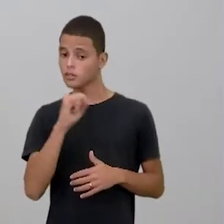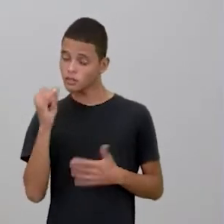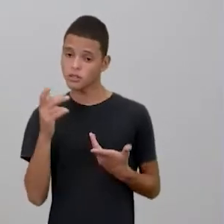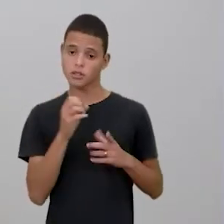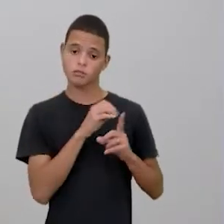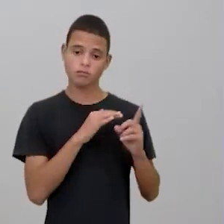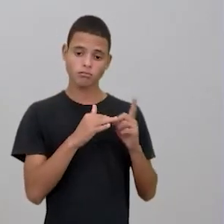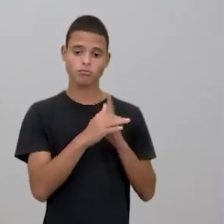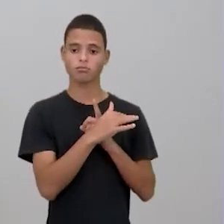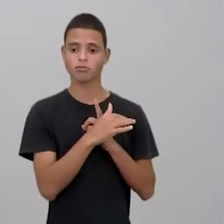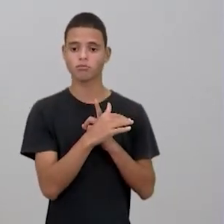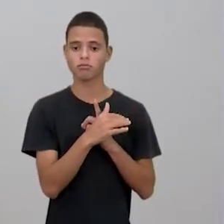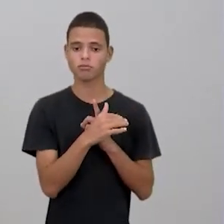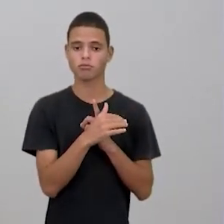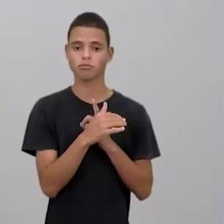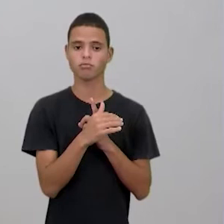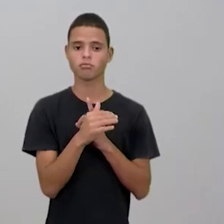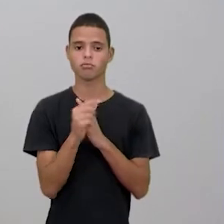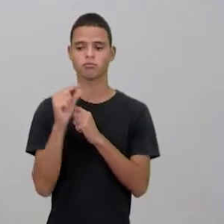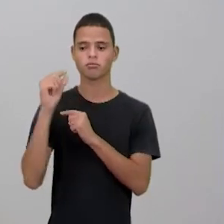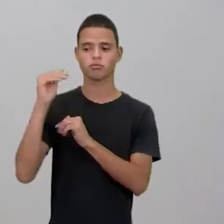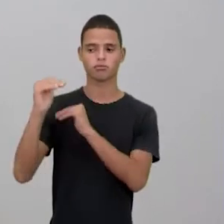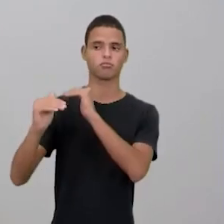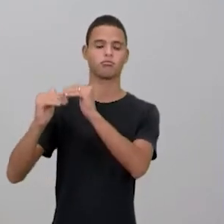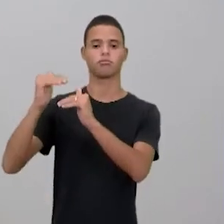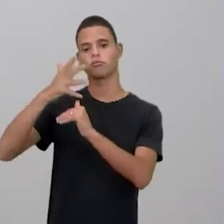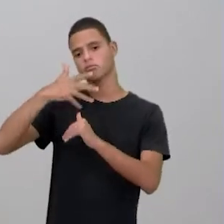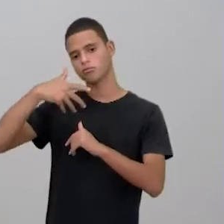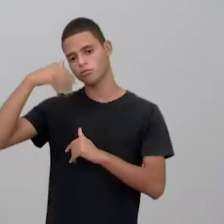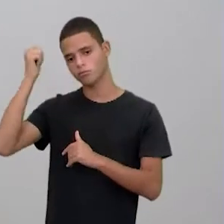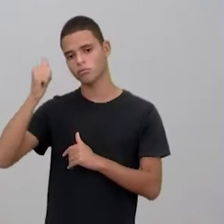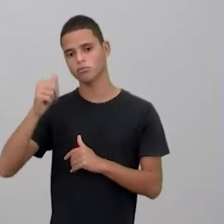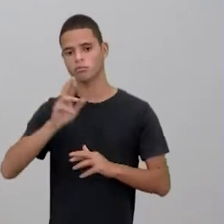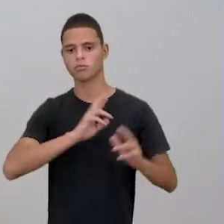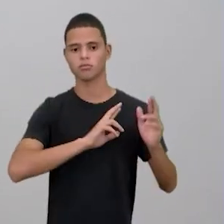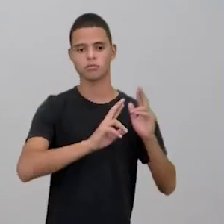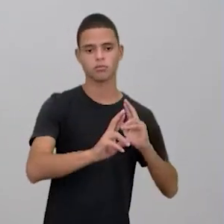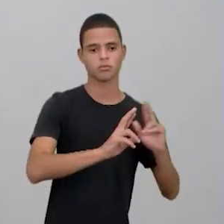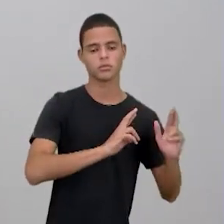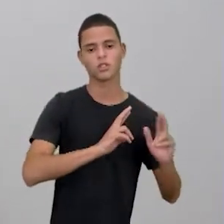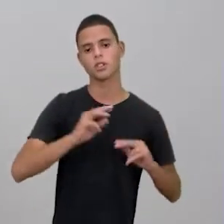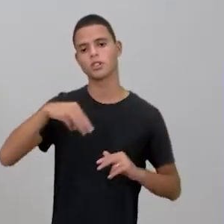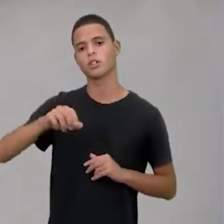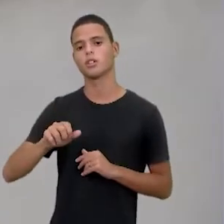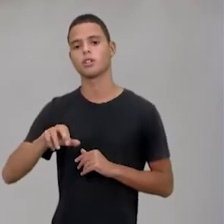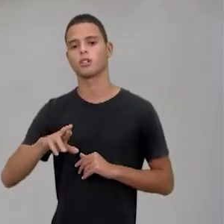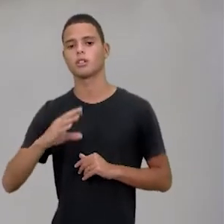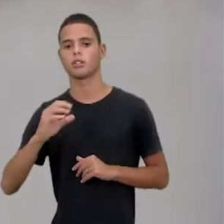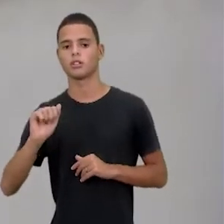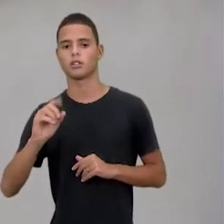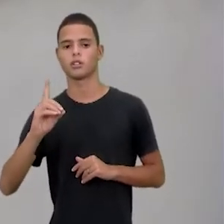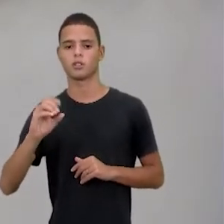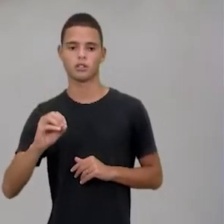E é nesse sentido aí que a agricultura ela começa a se desenvolver primeiro com pequenos